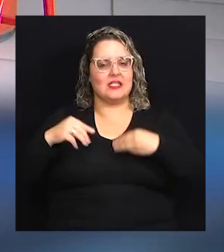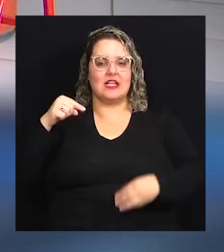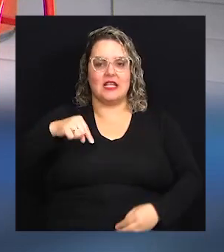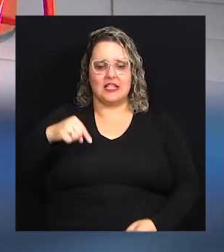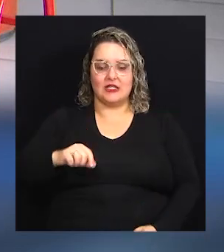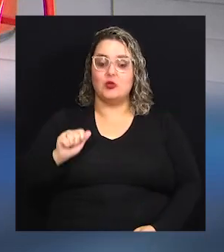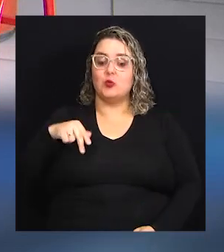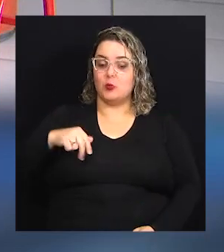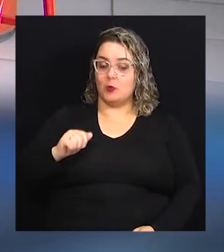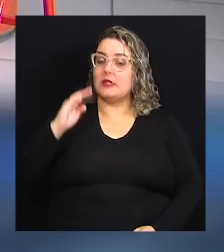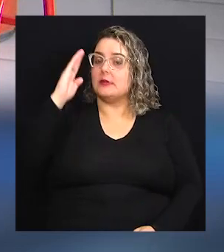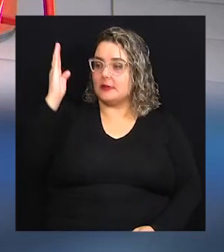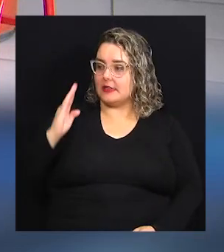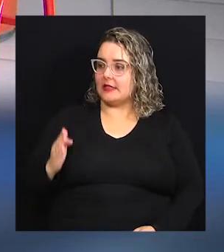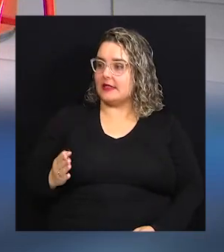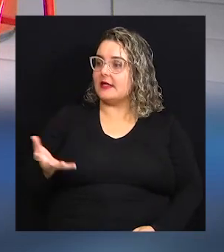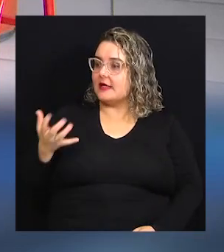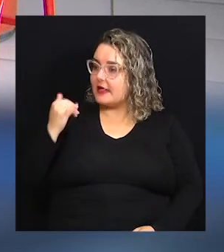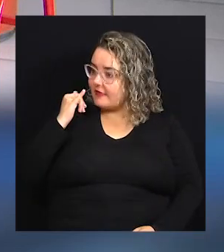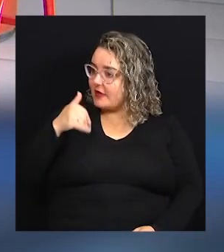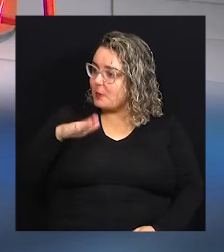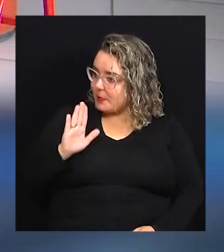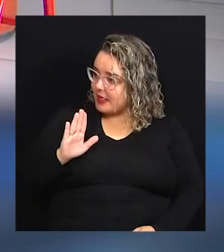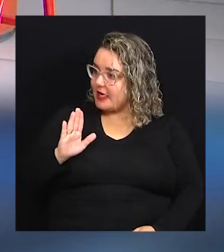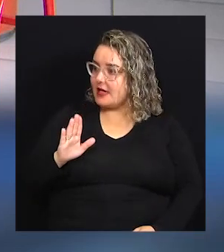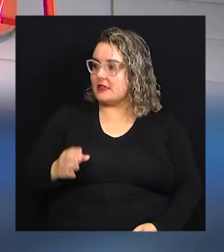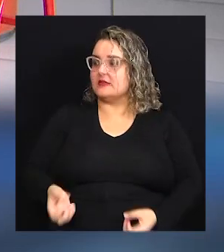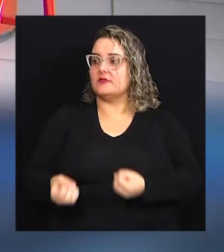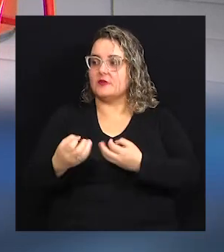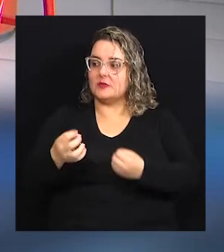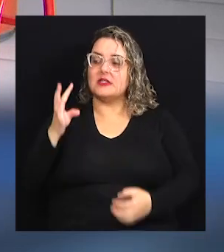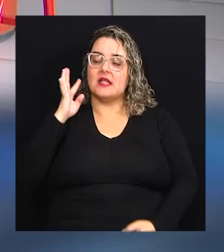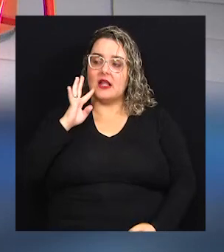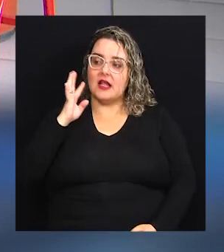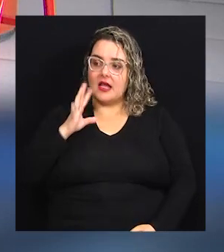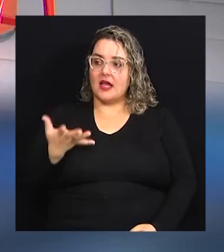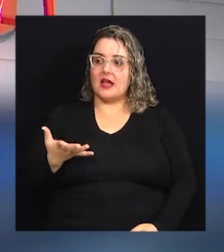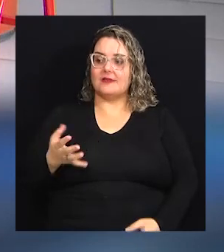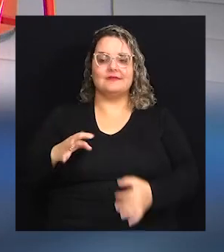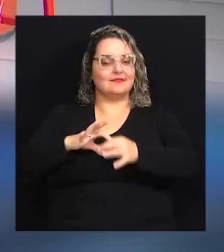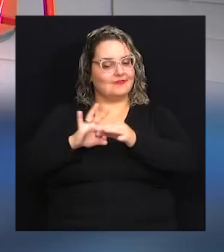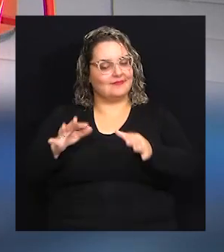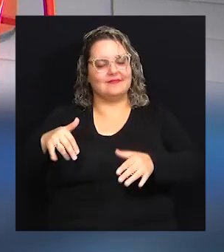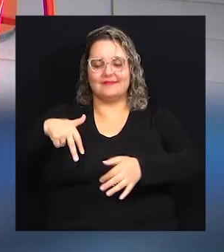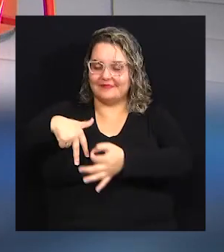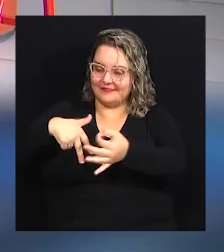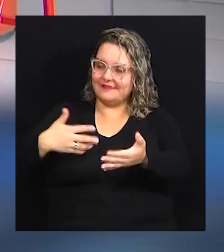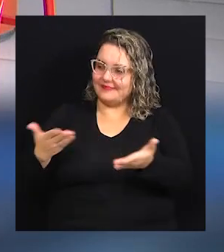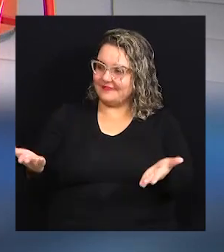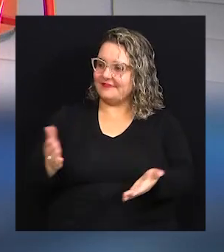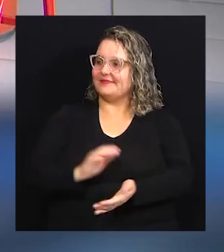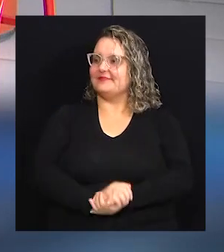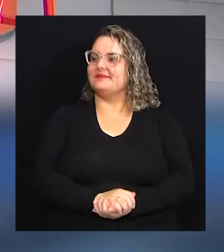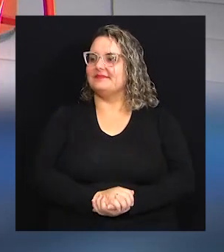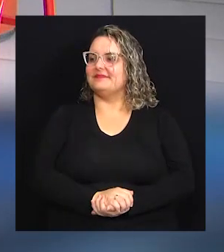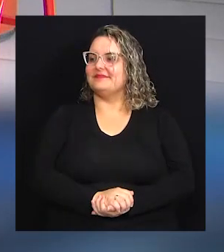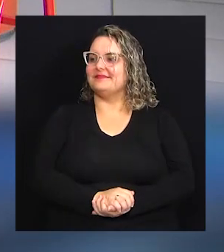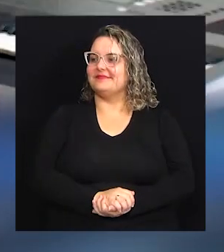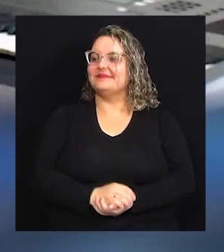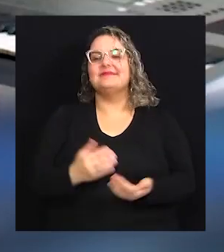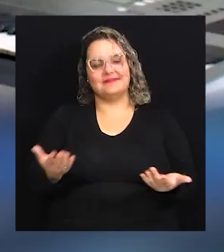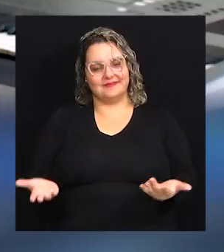de musicalização aqui do Ana Brasil, quer deixar mais algum recado, alguma informação que seria legal falar? Eu deixo esse momento para você